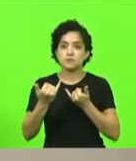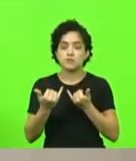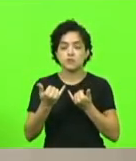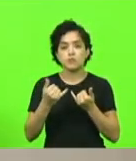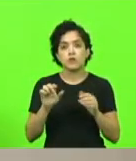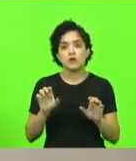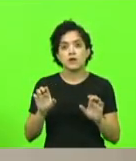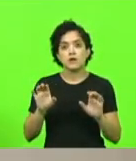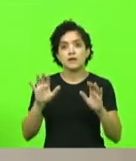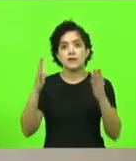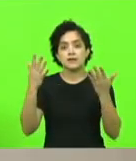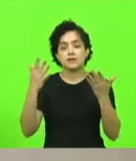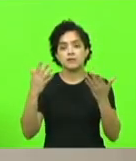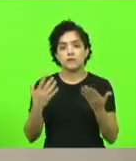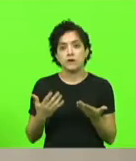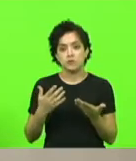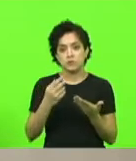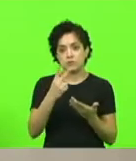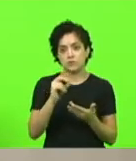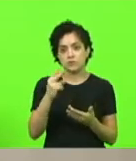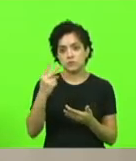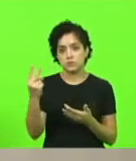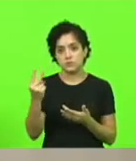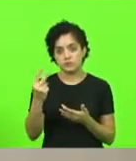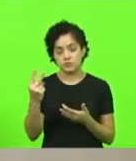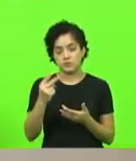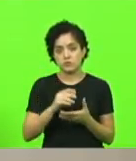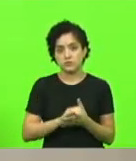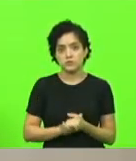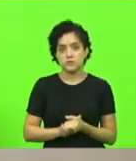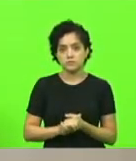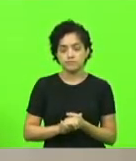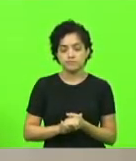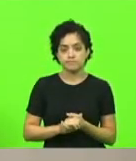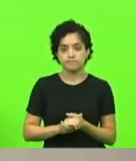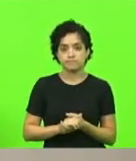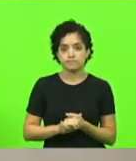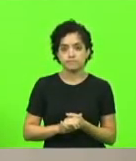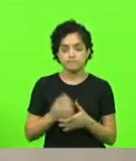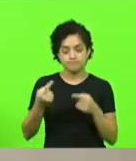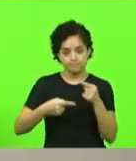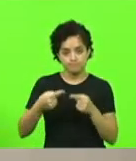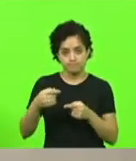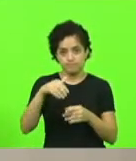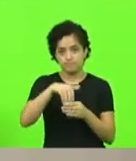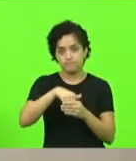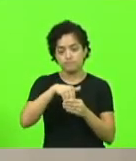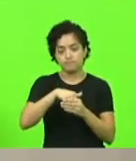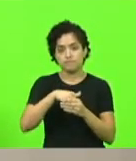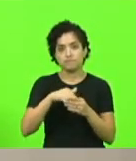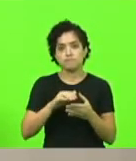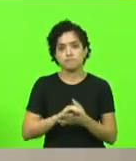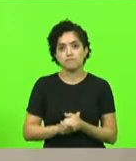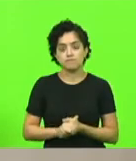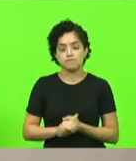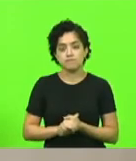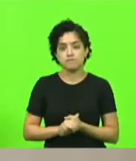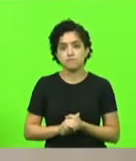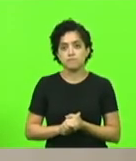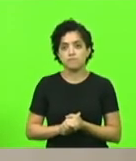em 2022. Em discussão. Não havendo quem queira discutir, em votação, deputados que aprovam, permaneçam como se